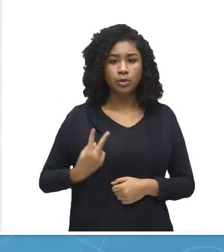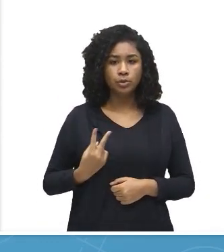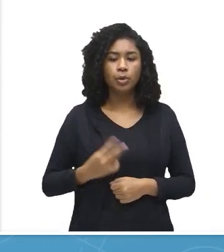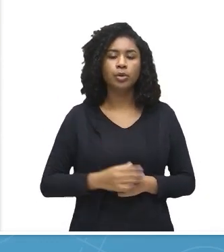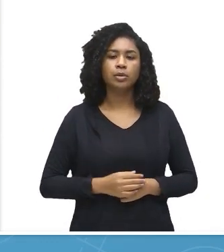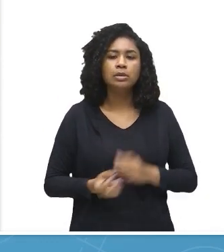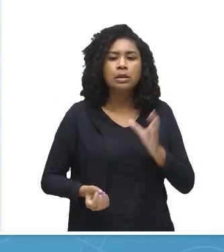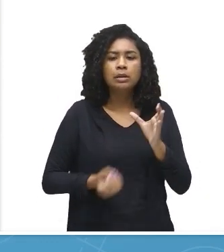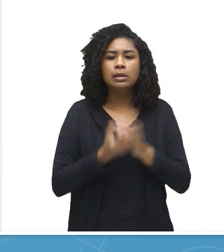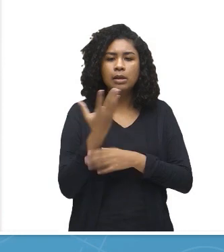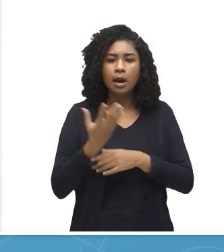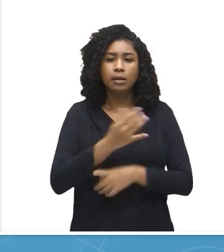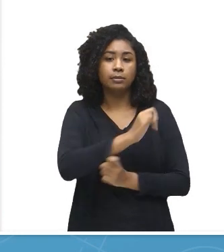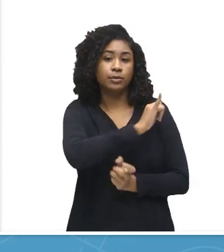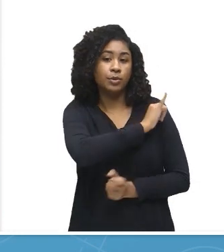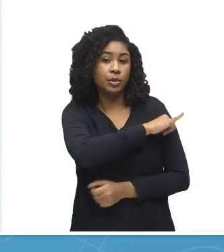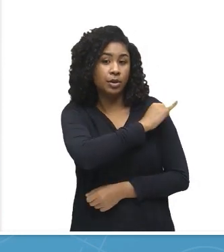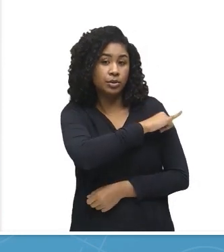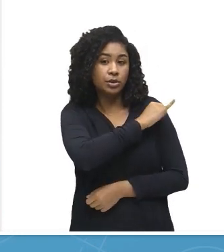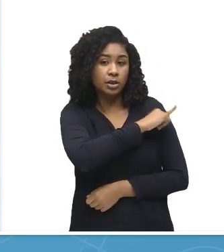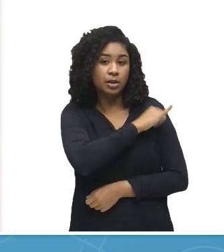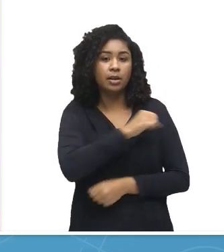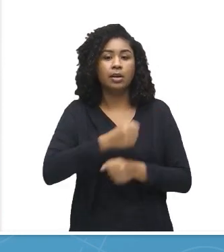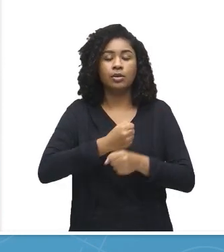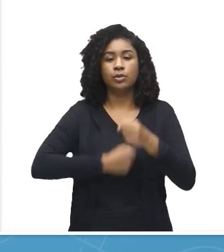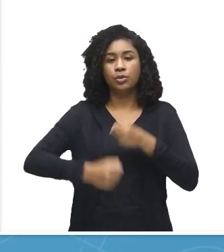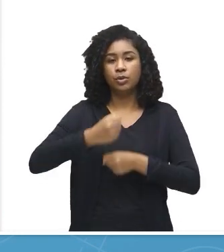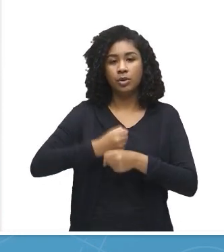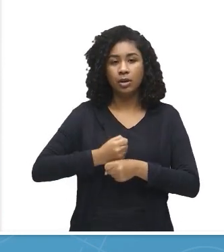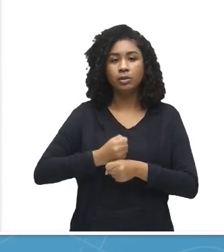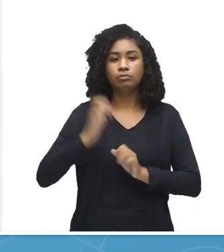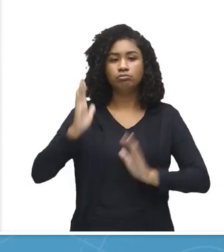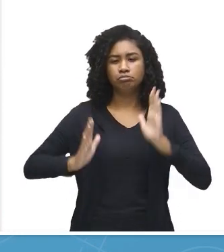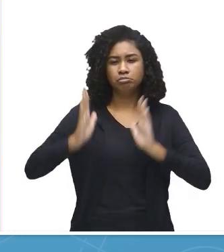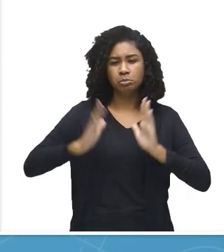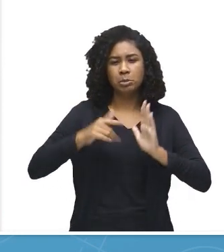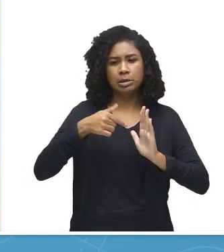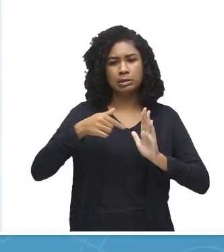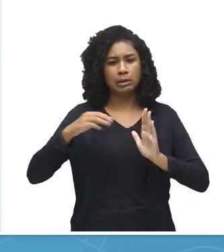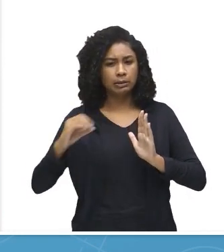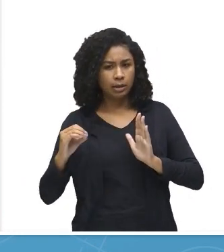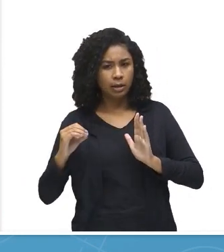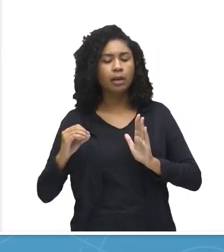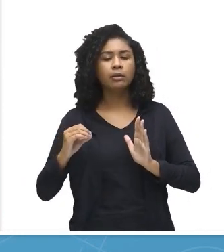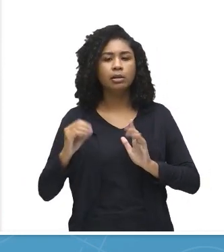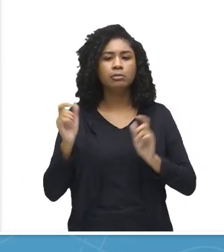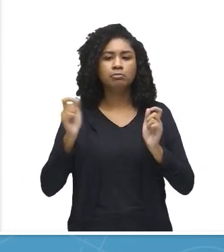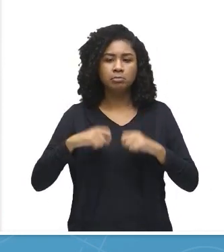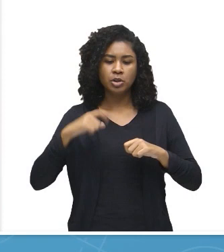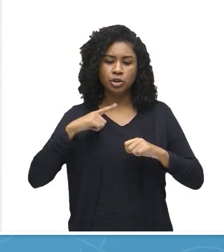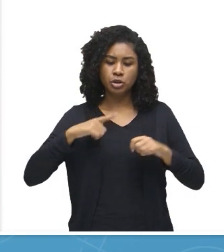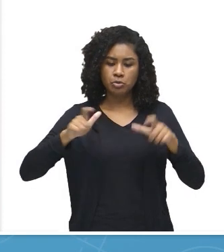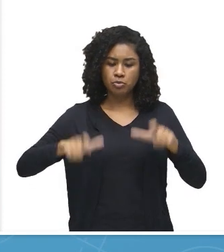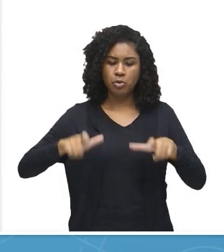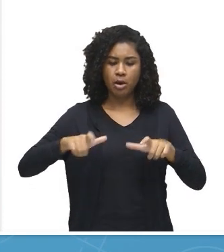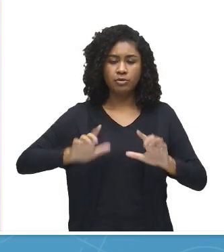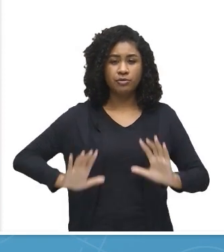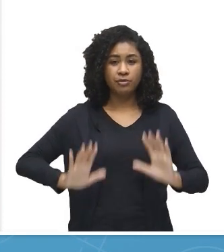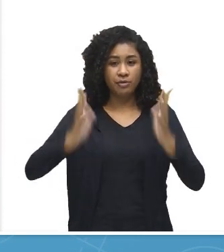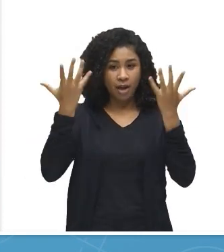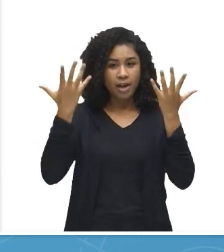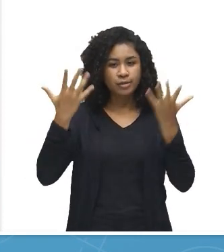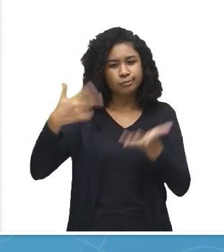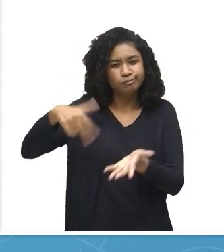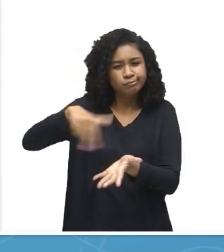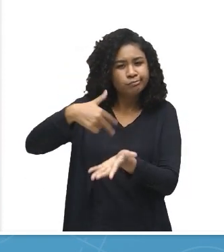de Janeiro, nos anos 70, e ganhou as rádios e pistas de danças na década seguinte. Tem um